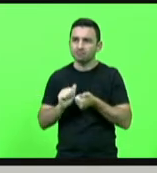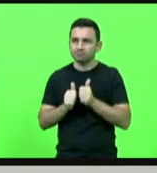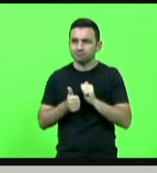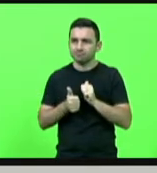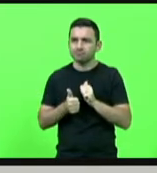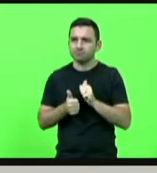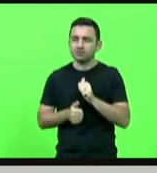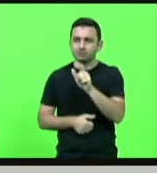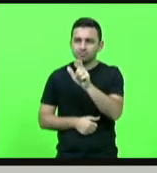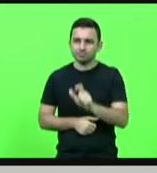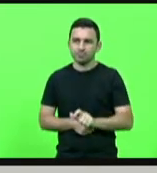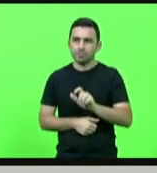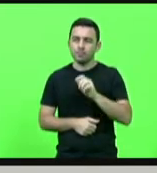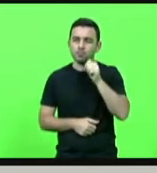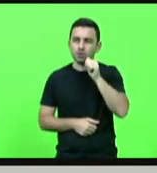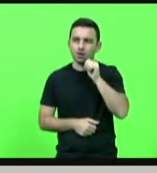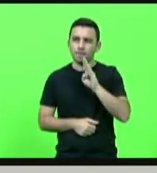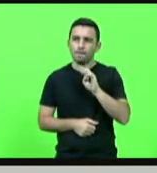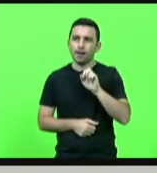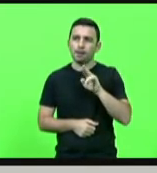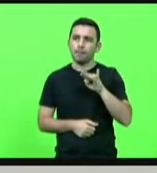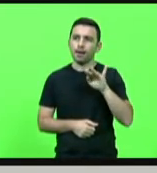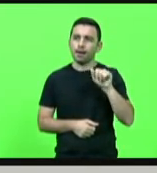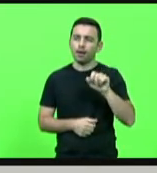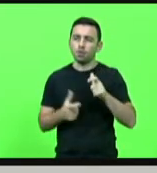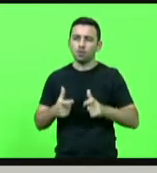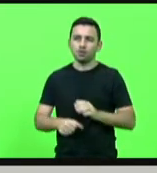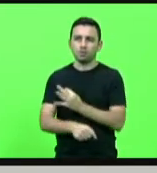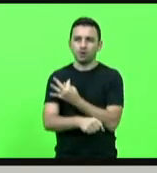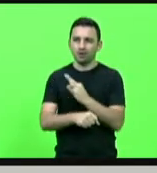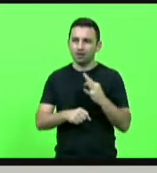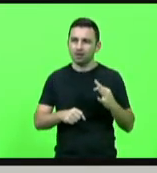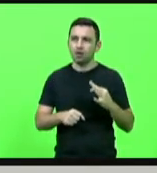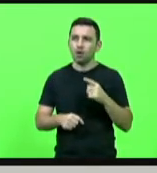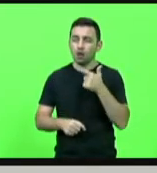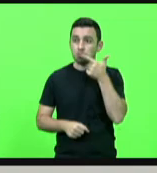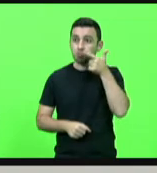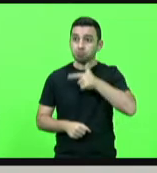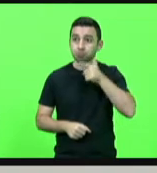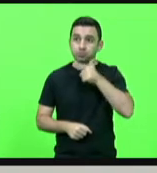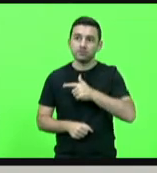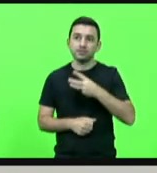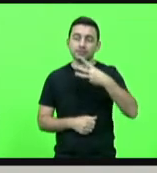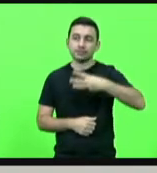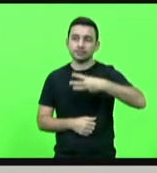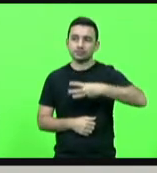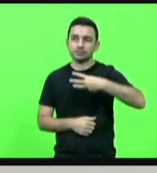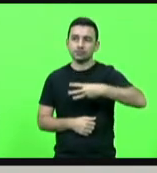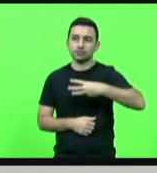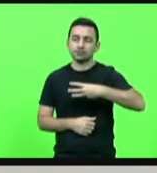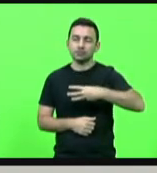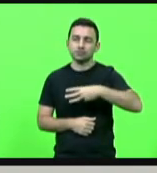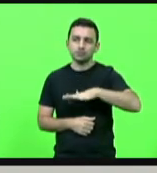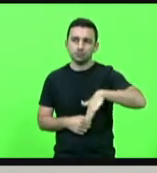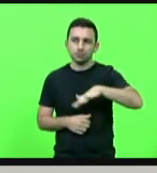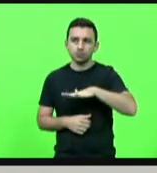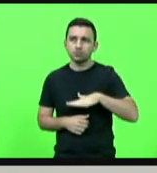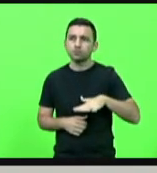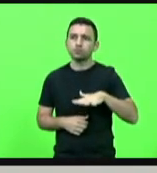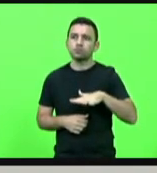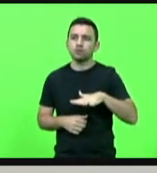Terezinha Santana, de Tubarão, por ter conquistado o terceiro lugar no Campeonato Sul Brasileiro